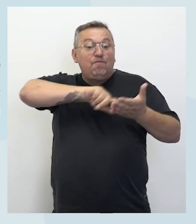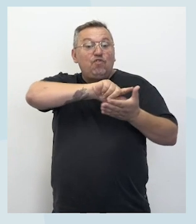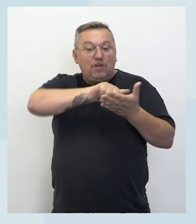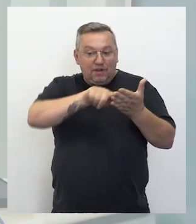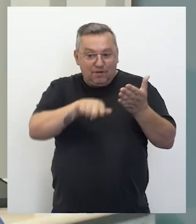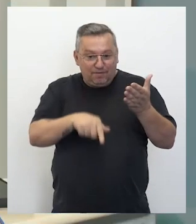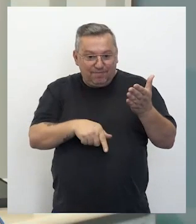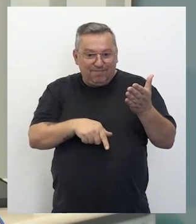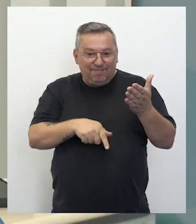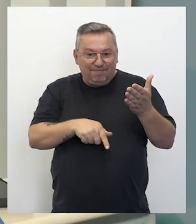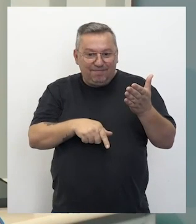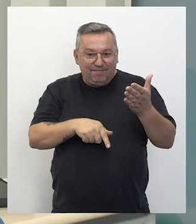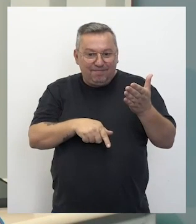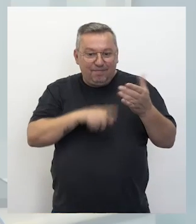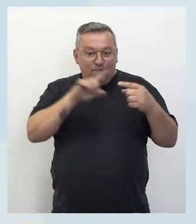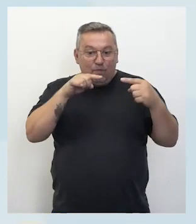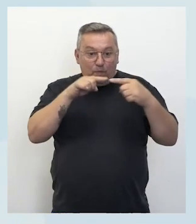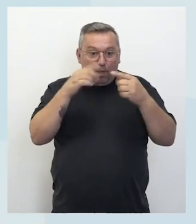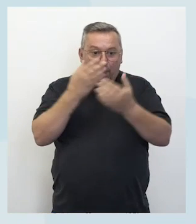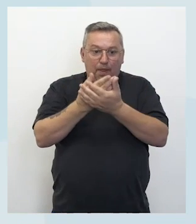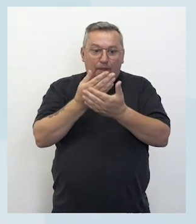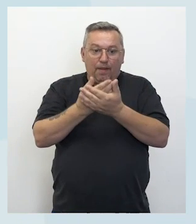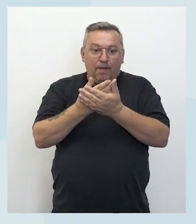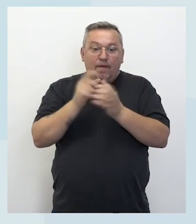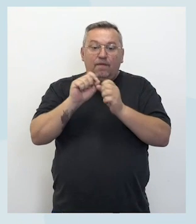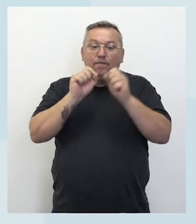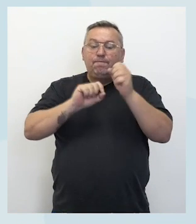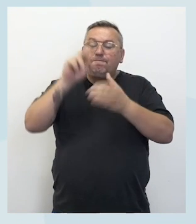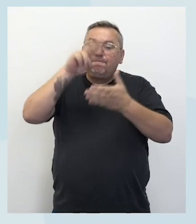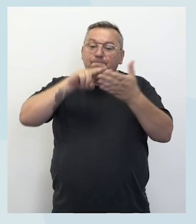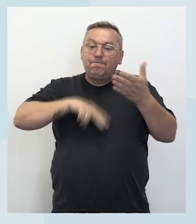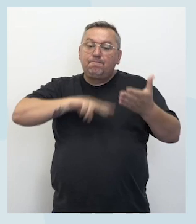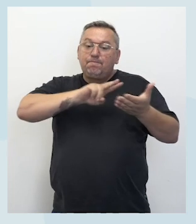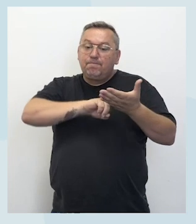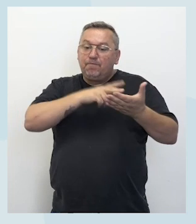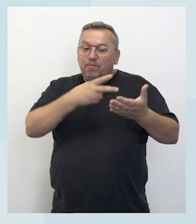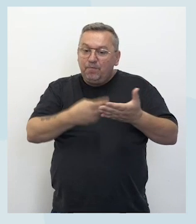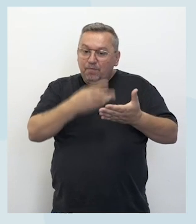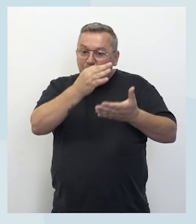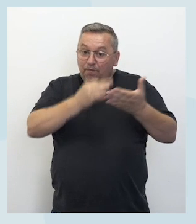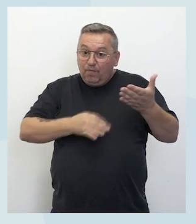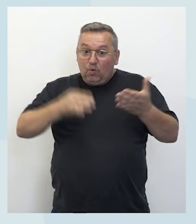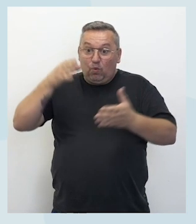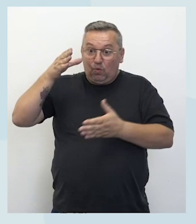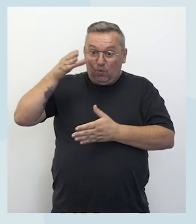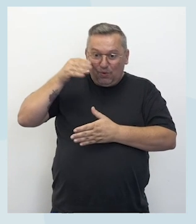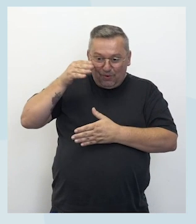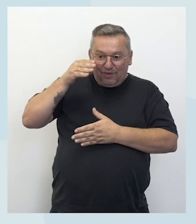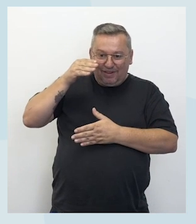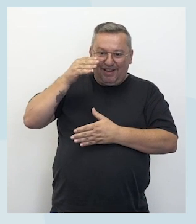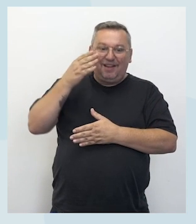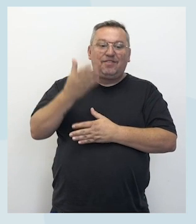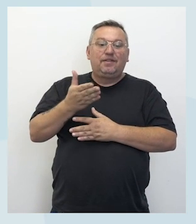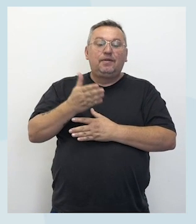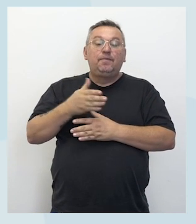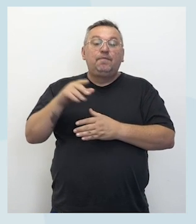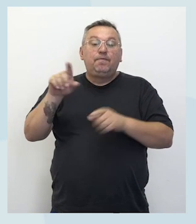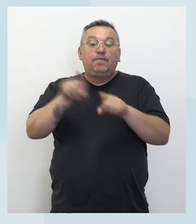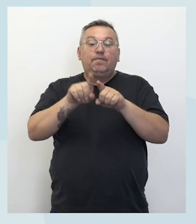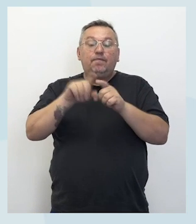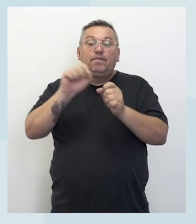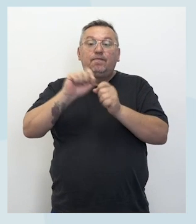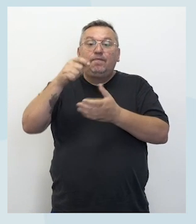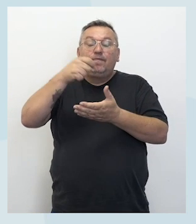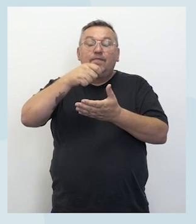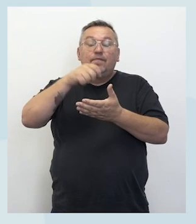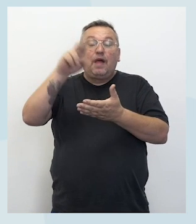diferentes gêneros. Objetivos da nossa aula: realizar leitura e interpretação de texto, no caso um texto de curiosidades,